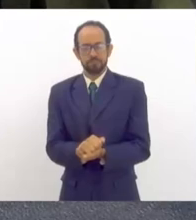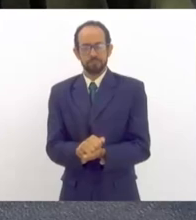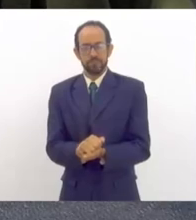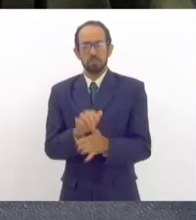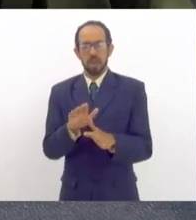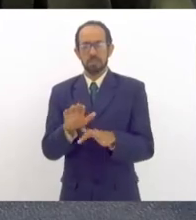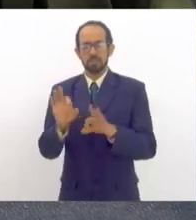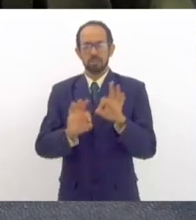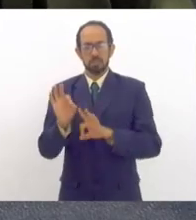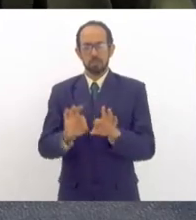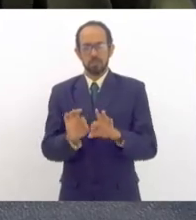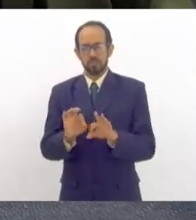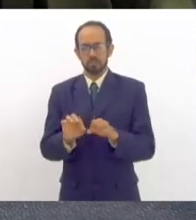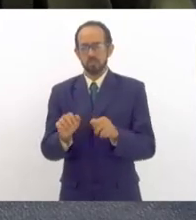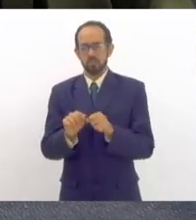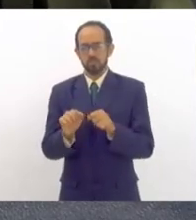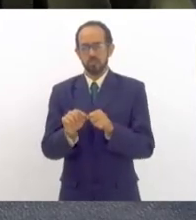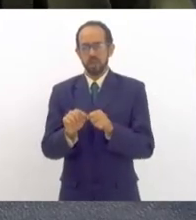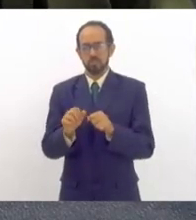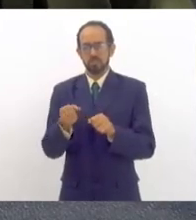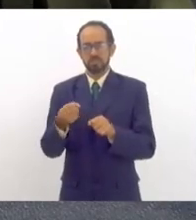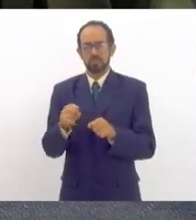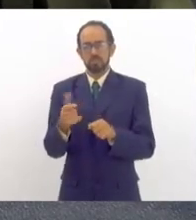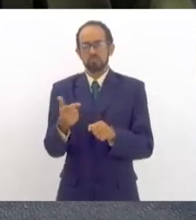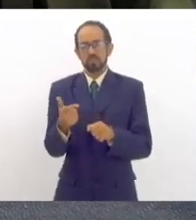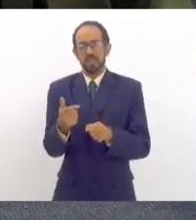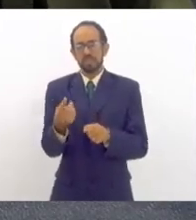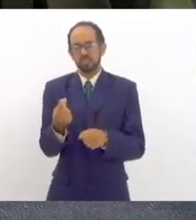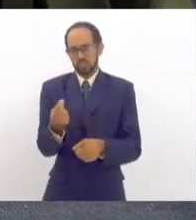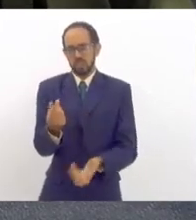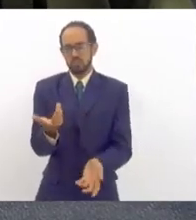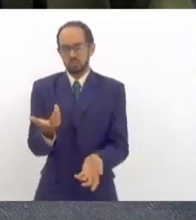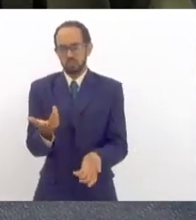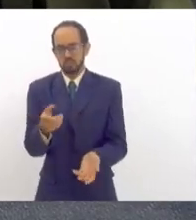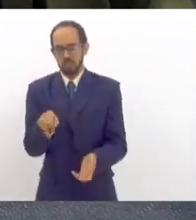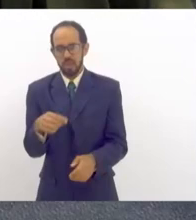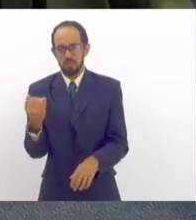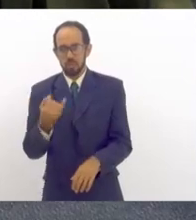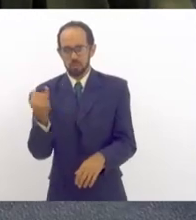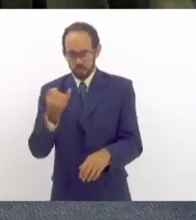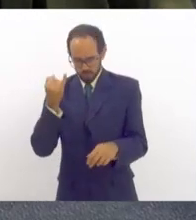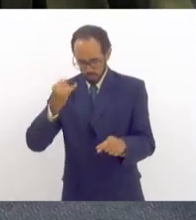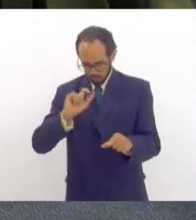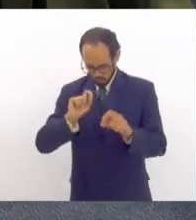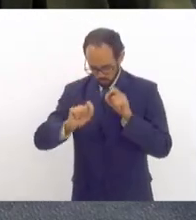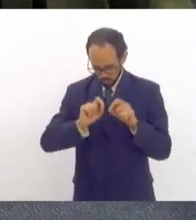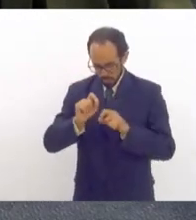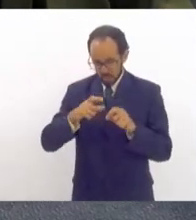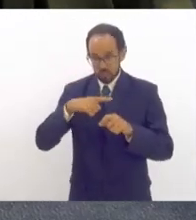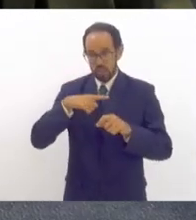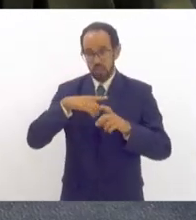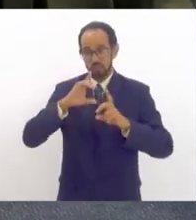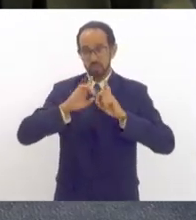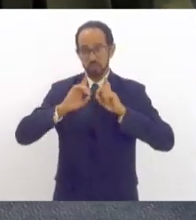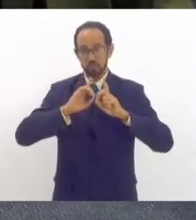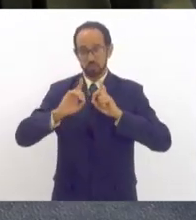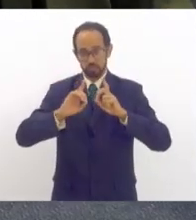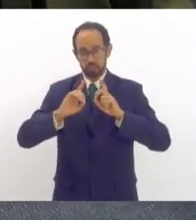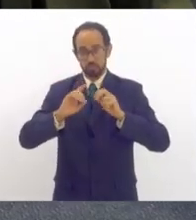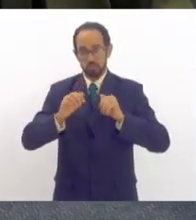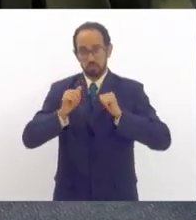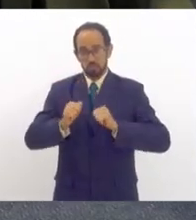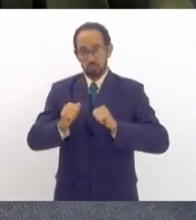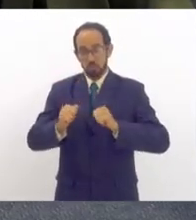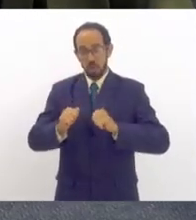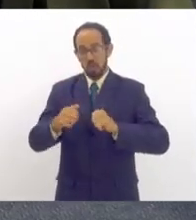faz projeto não se faz medida sem recursos e é fundamental que a gente tem uma discussão podem contar pode contar